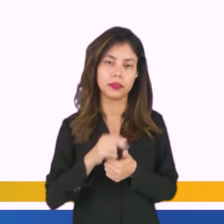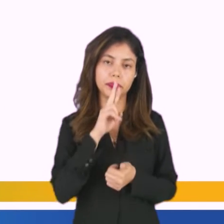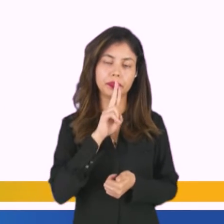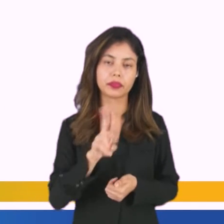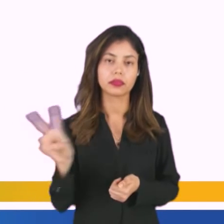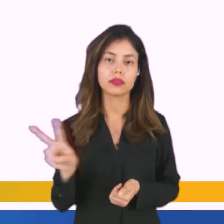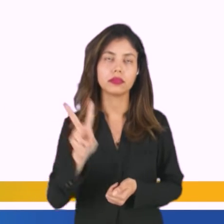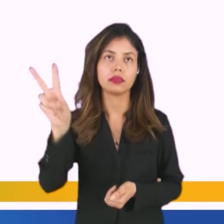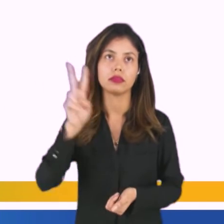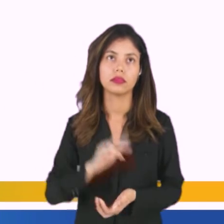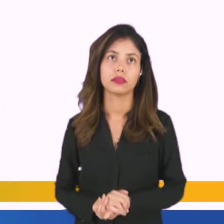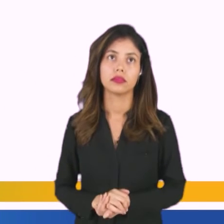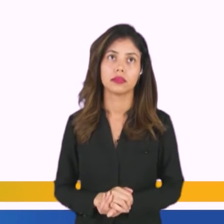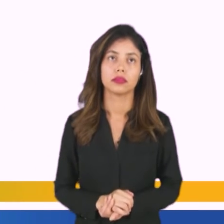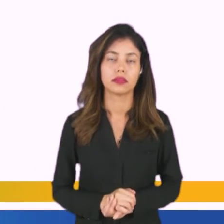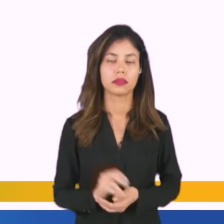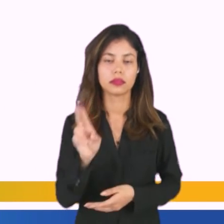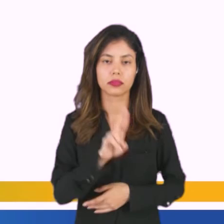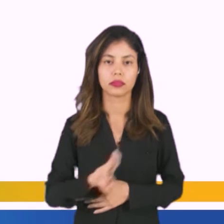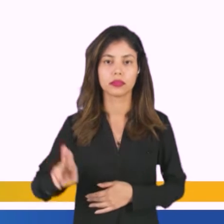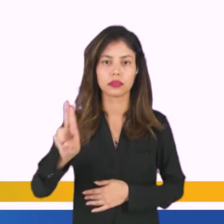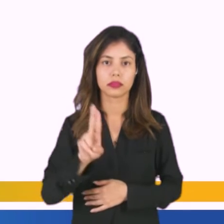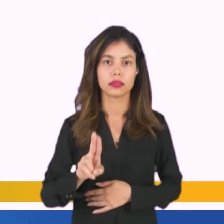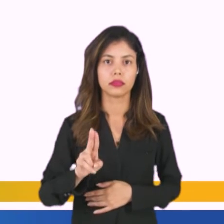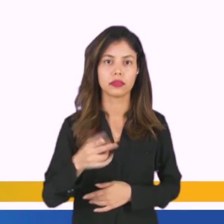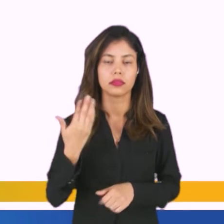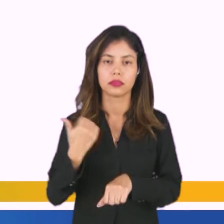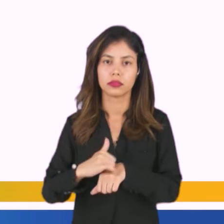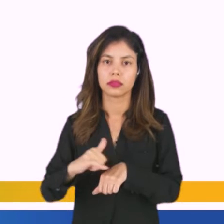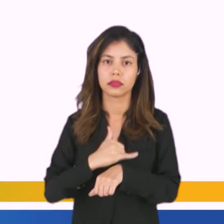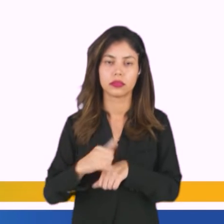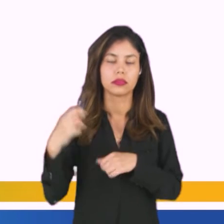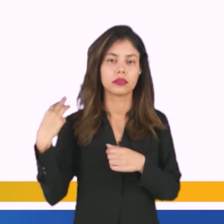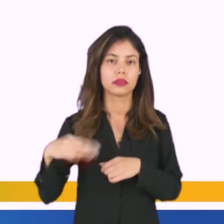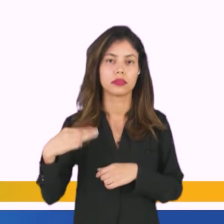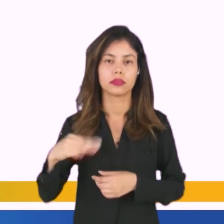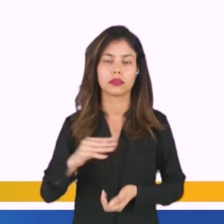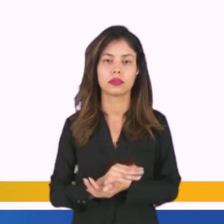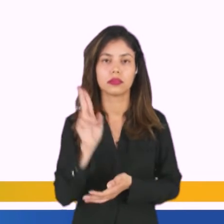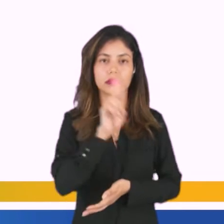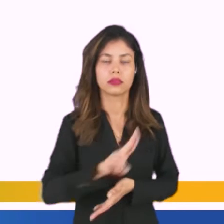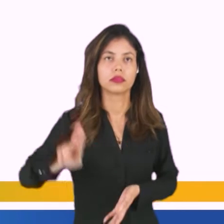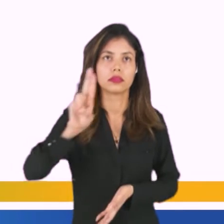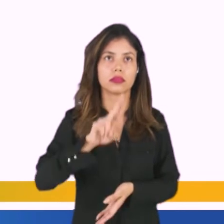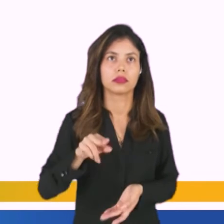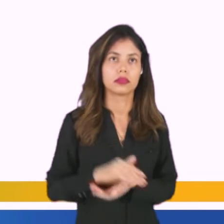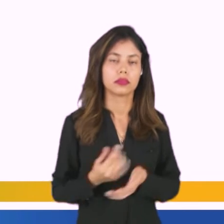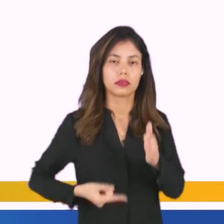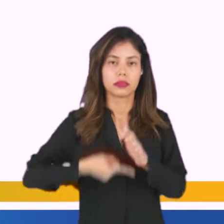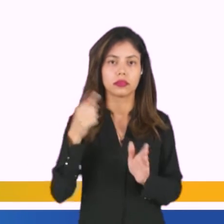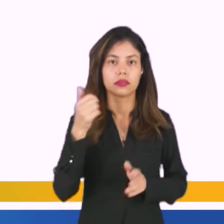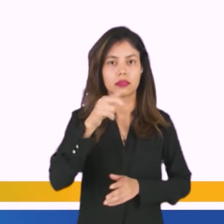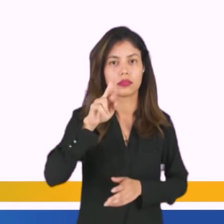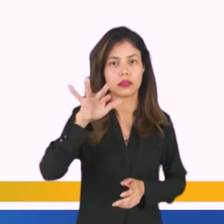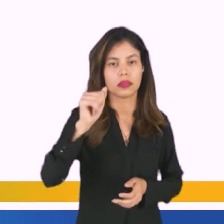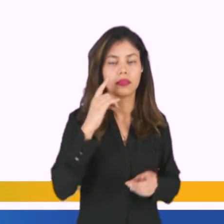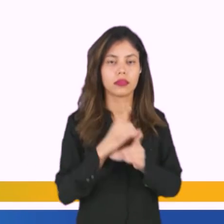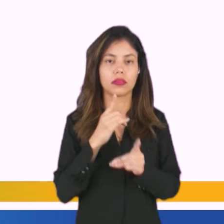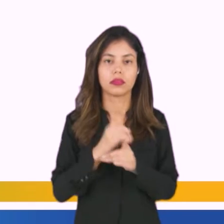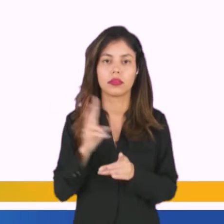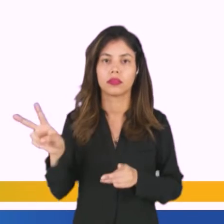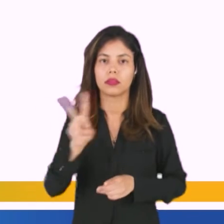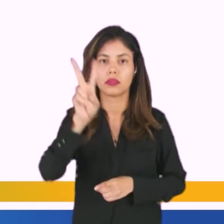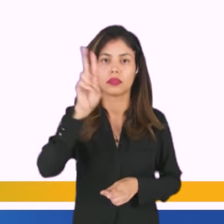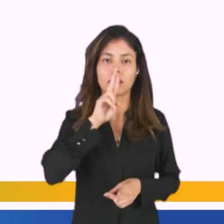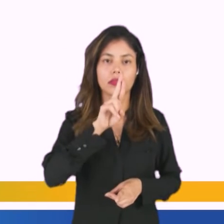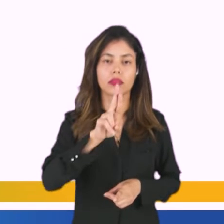substituir os valores e aí nós vamos utilizar as estratégias matemáticas utilizadas na equação do primeiro grau para resolver e encontrar o